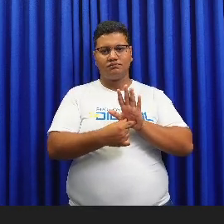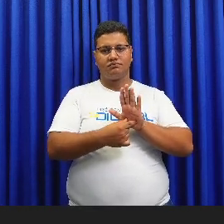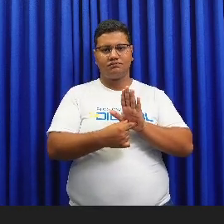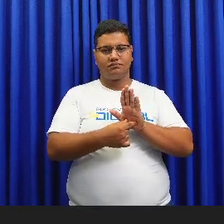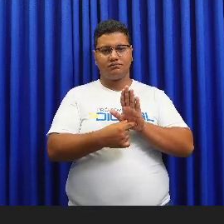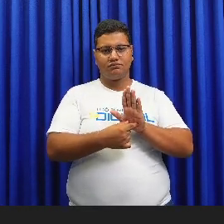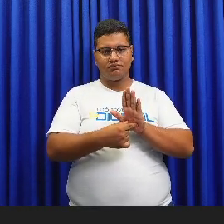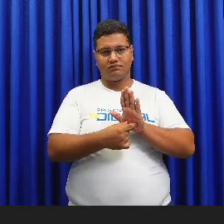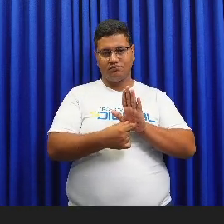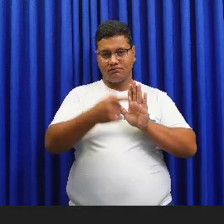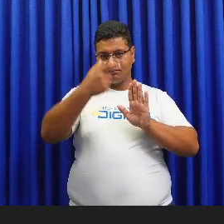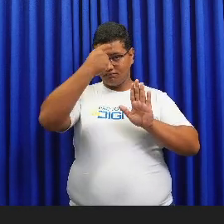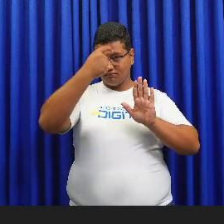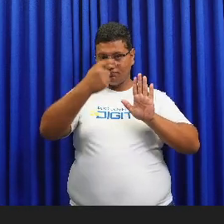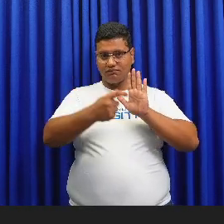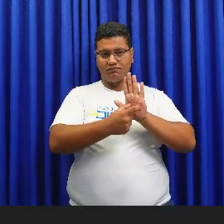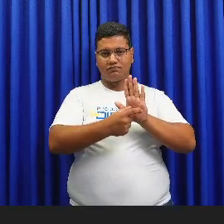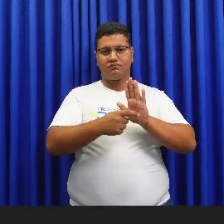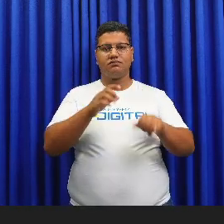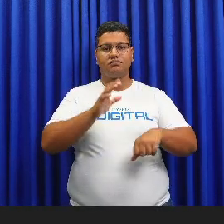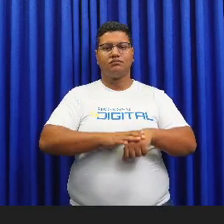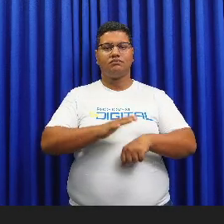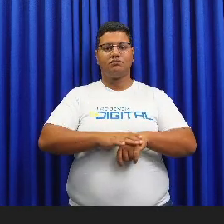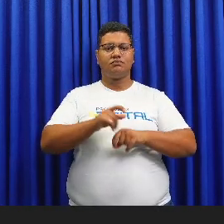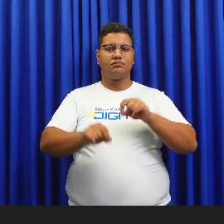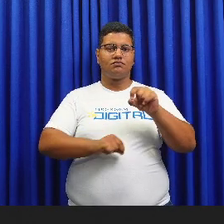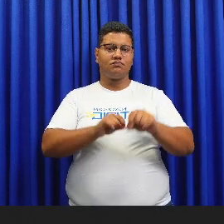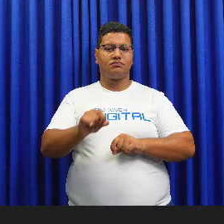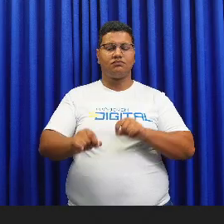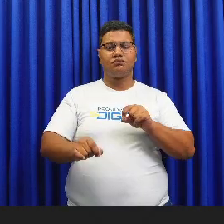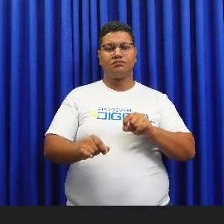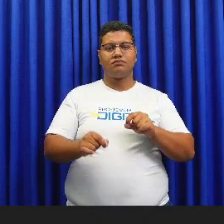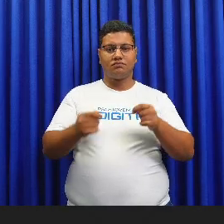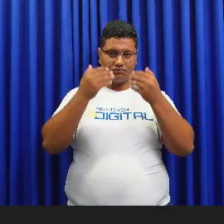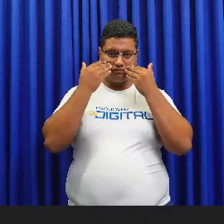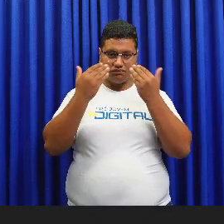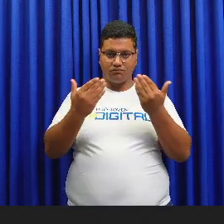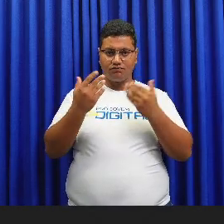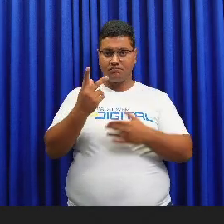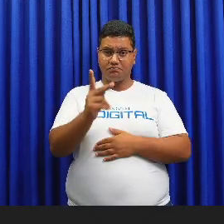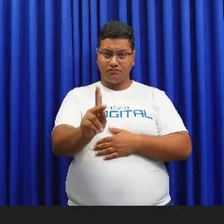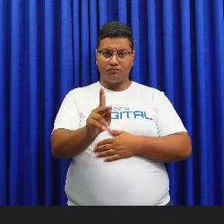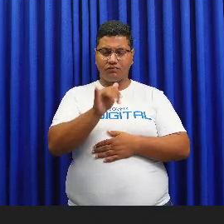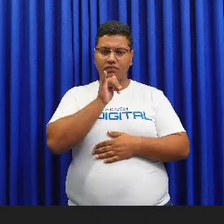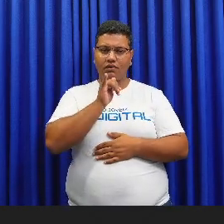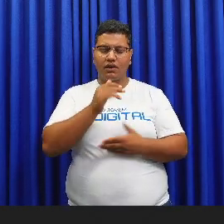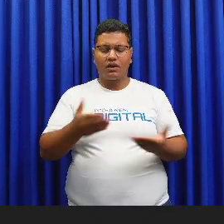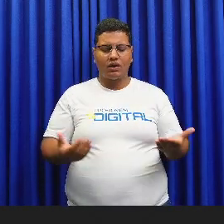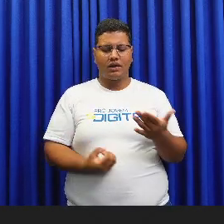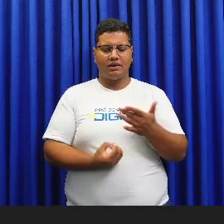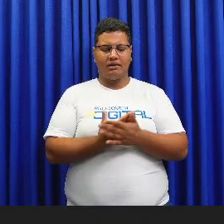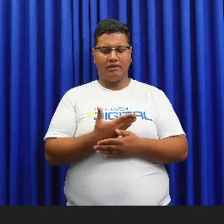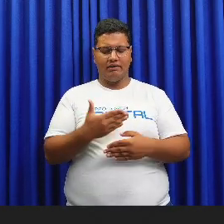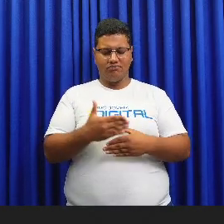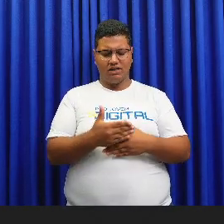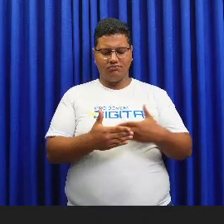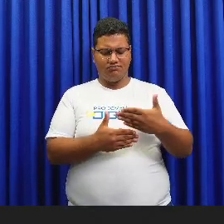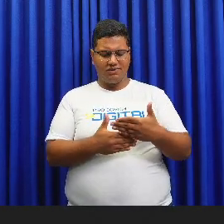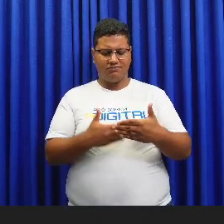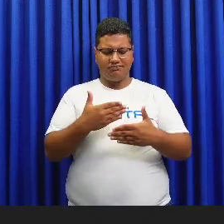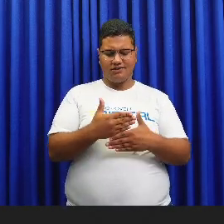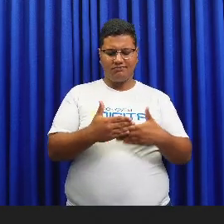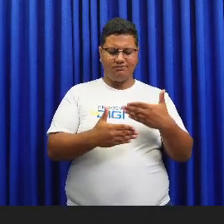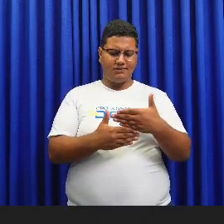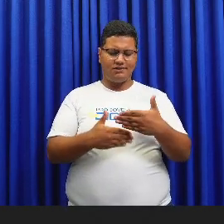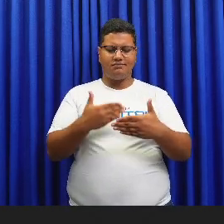para fazer a sua apresentação. Você não precisa ir criar slide por slide, você bota